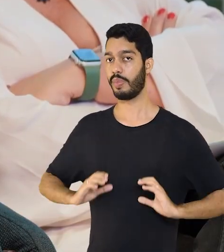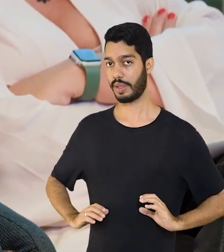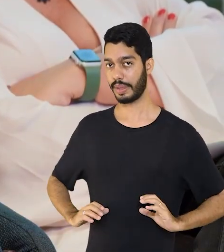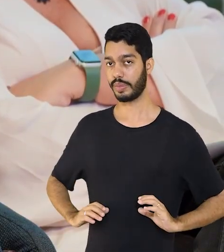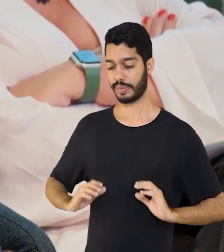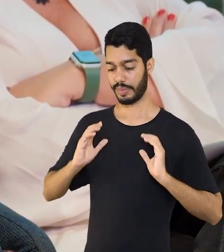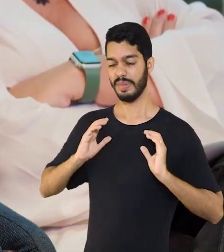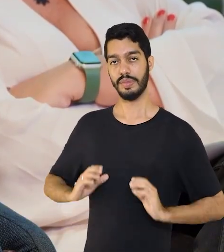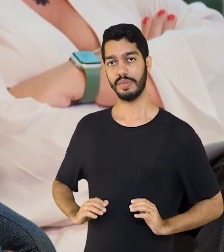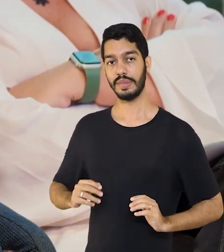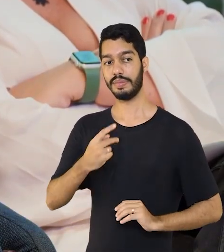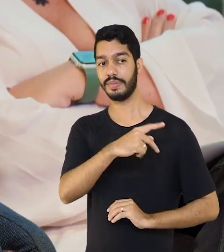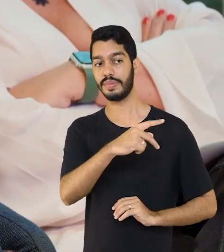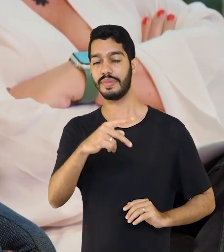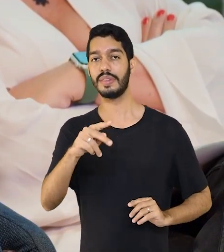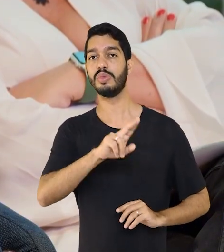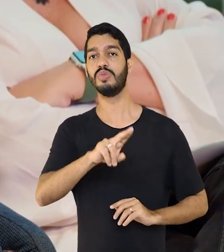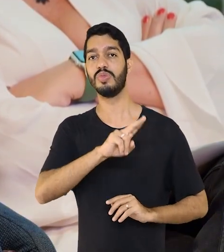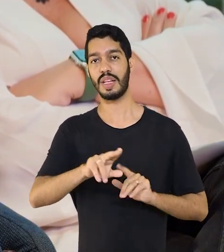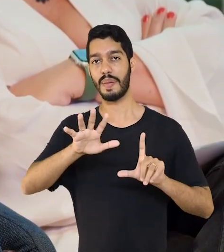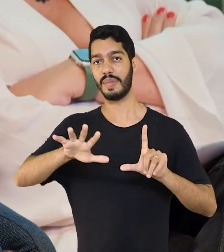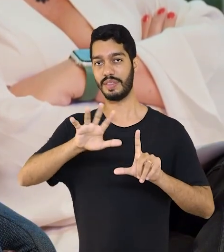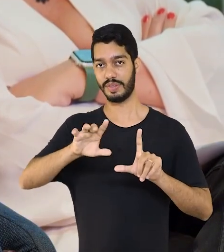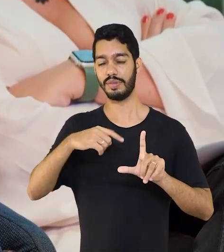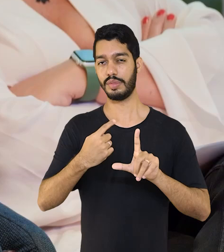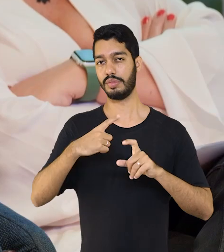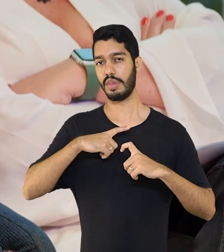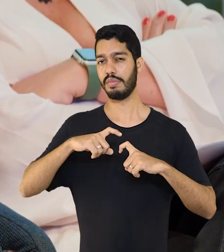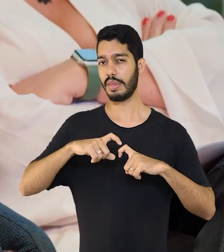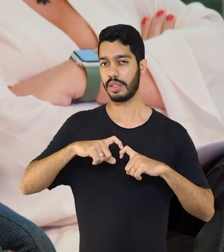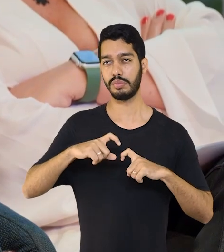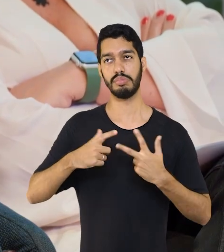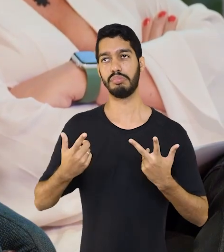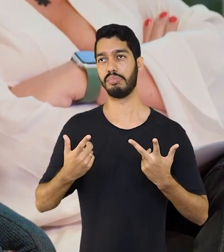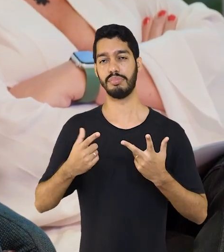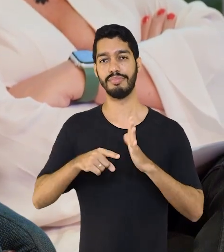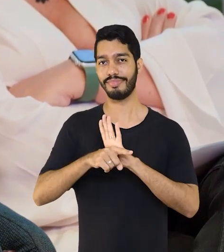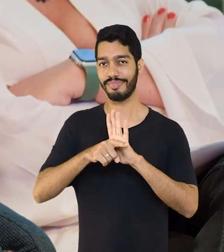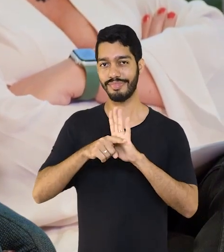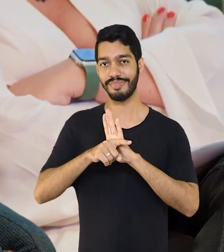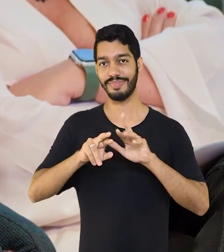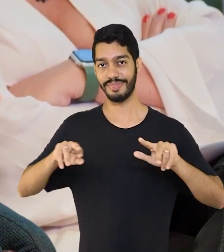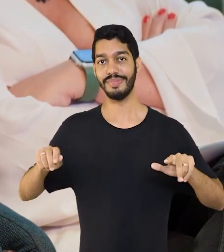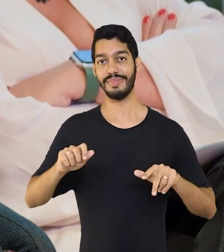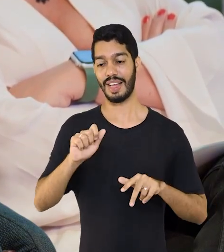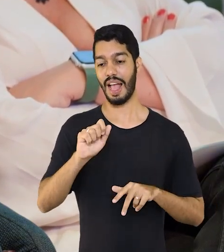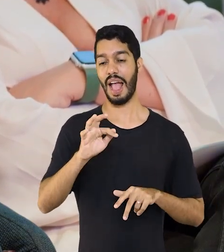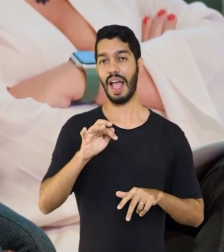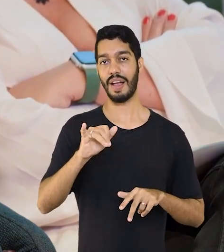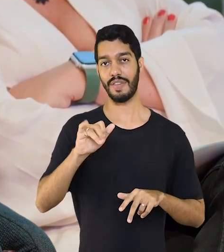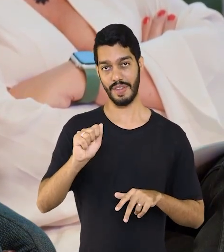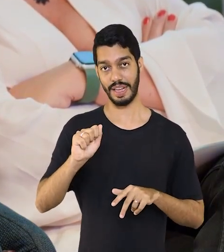gente usa dados de comportamento, que são os comportamentos dos usuários da nossa plataforma. A gente tem médicos, a gente tem plataforma de pesquisa,